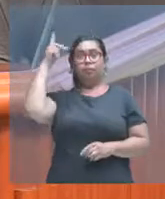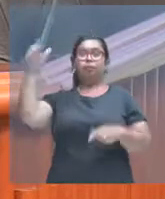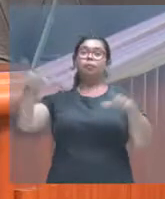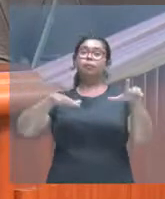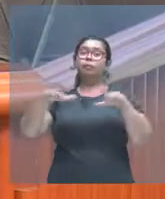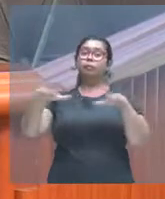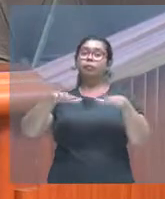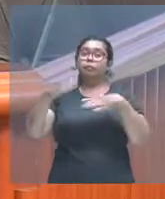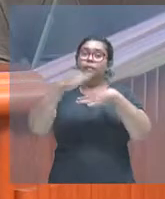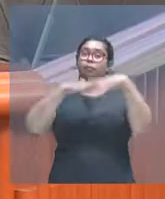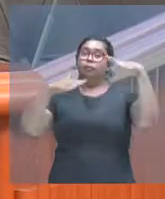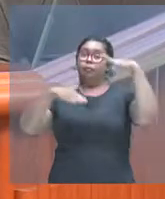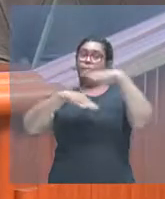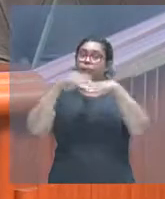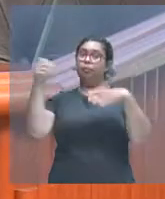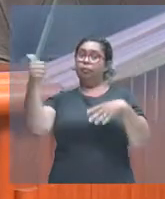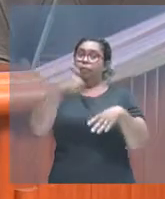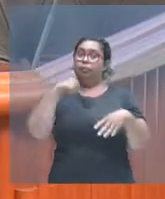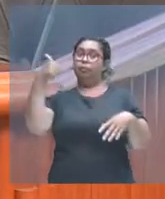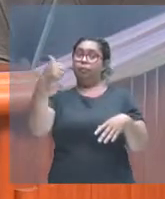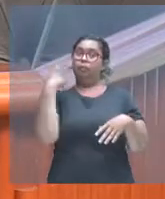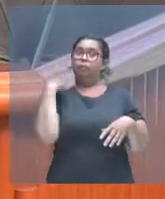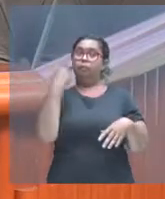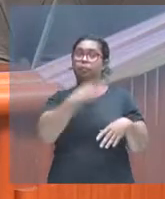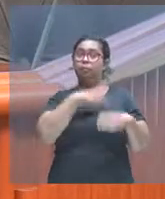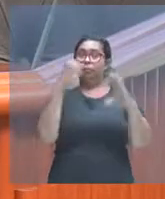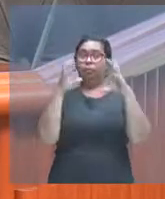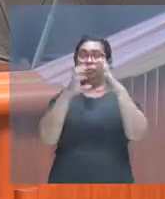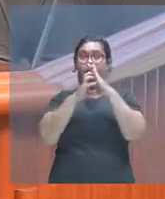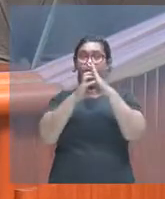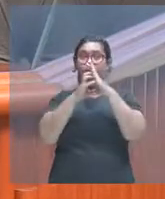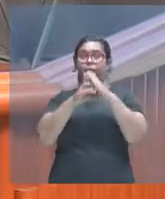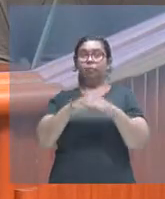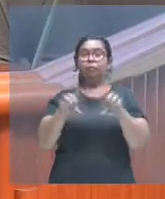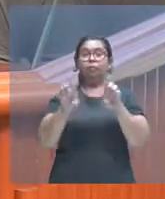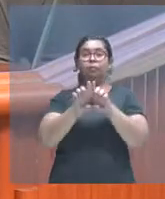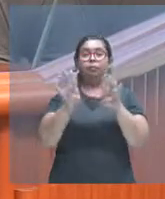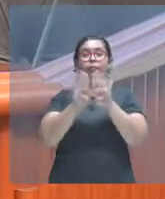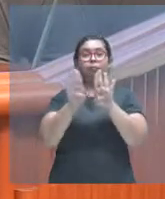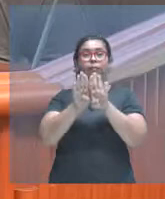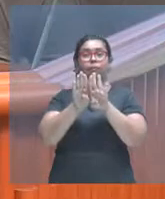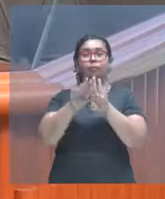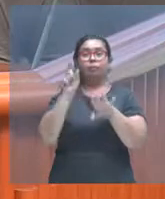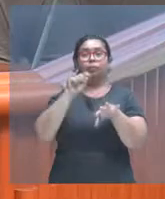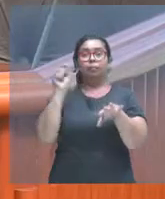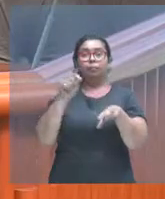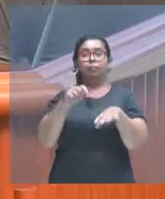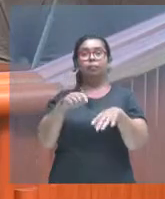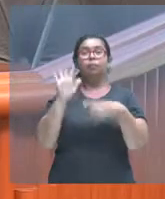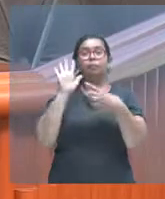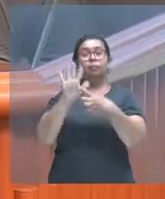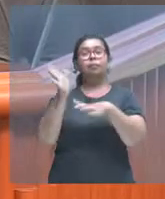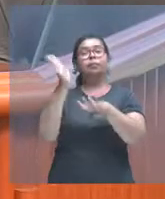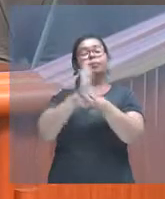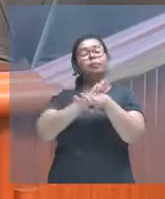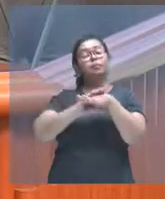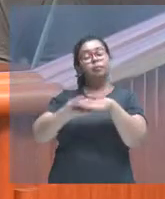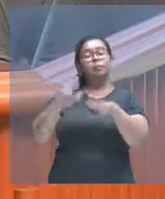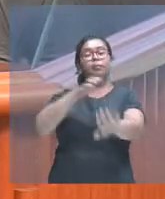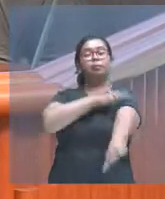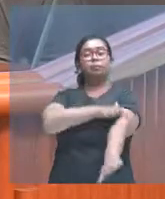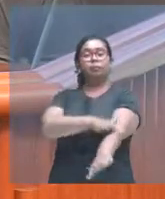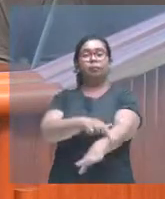para construir o bem-estar e o progresso da nossa comunidade, como também àqueles que demonstram carinho e respeito à